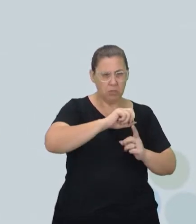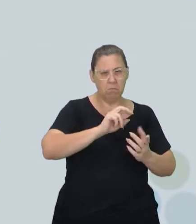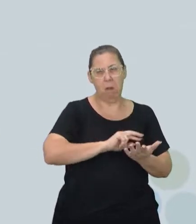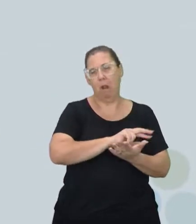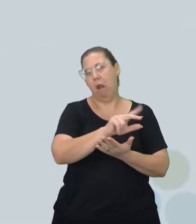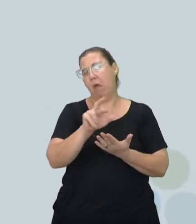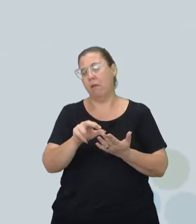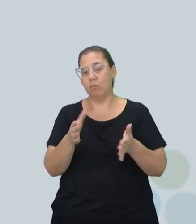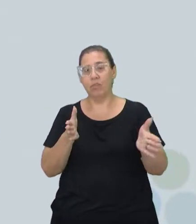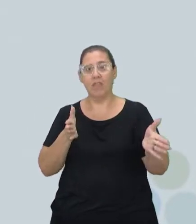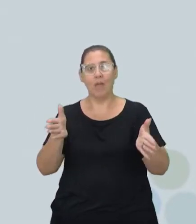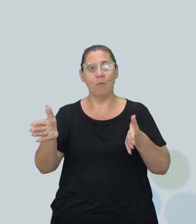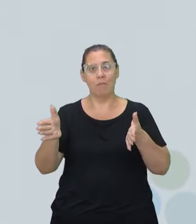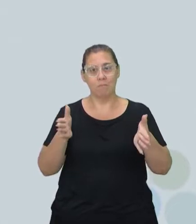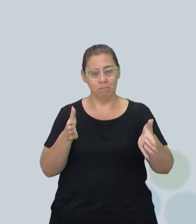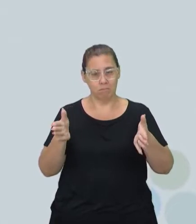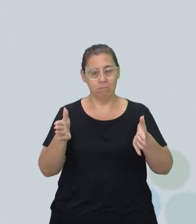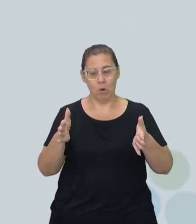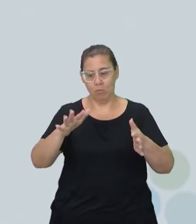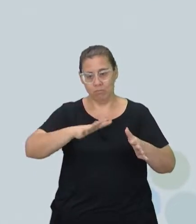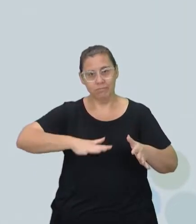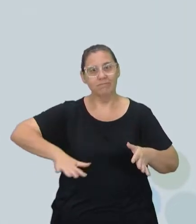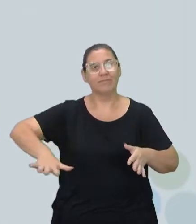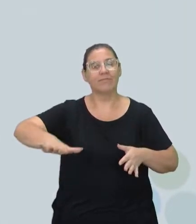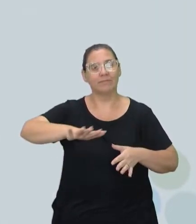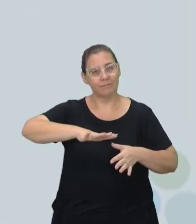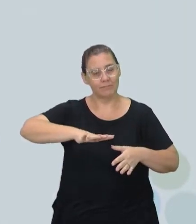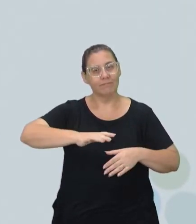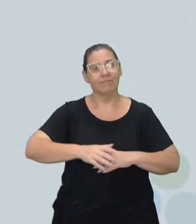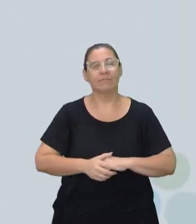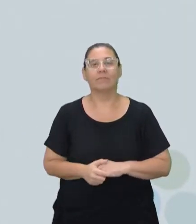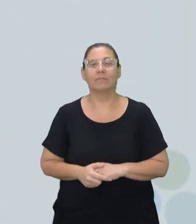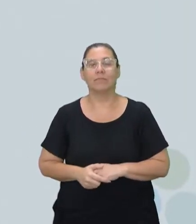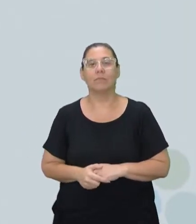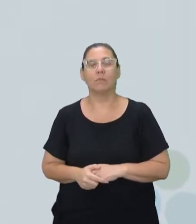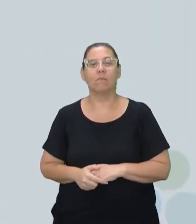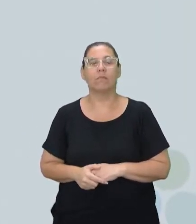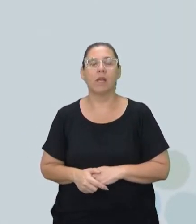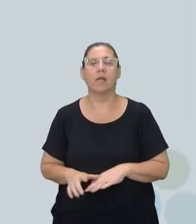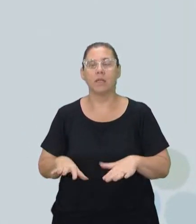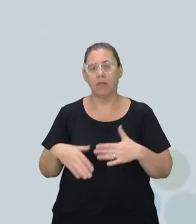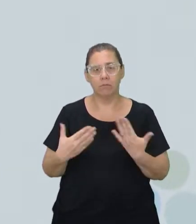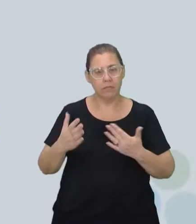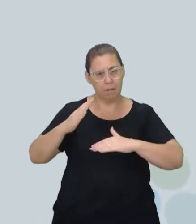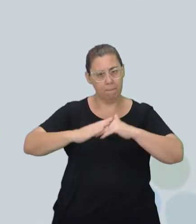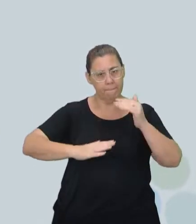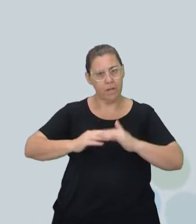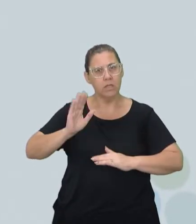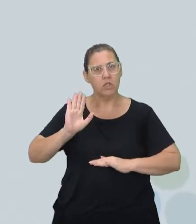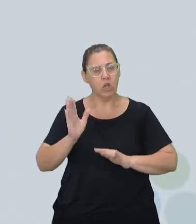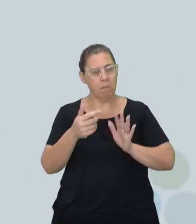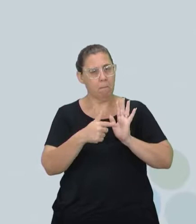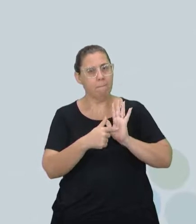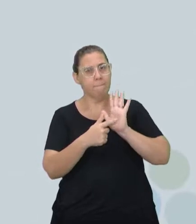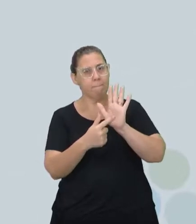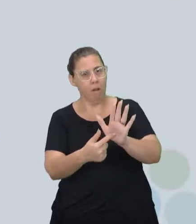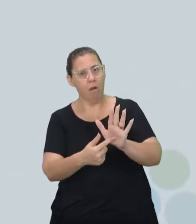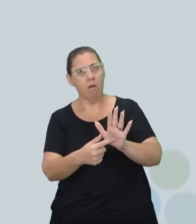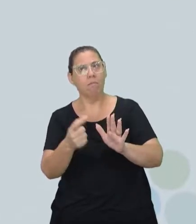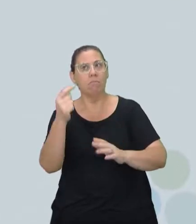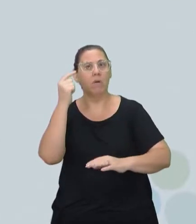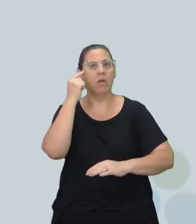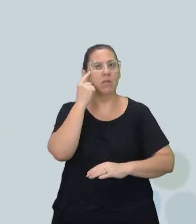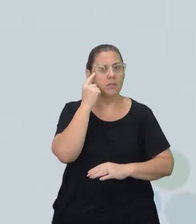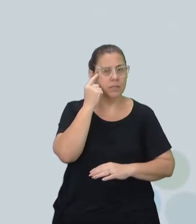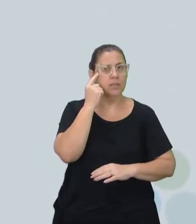inseridas no tempo e no espaço. Olha só. Então, essa habilidade, ela já diz que nós vamos pensar